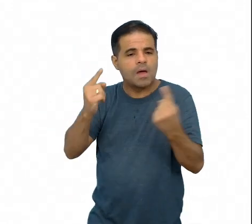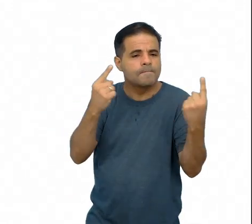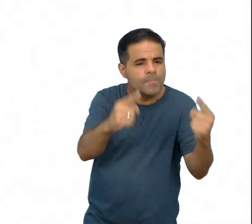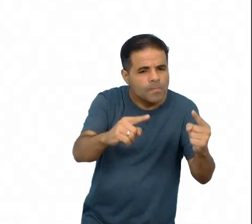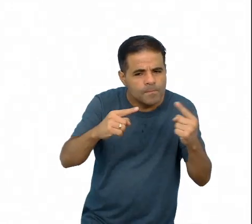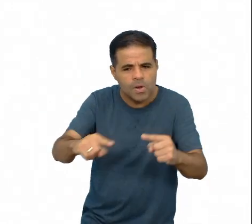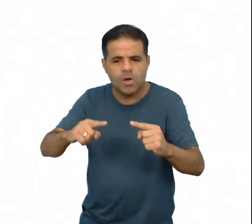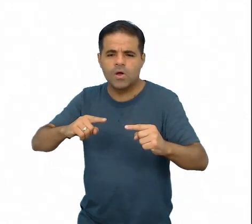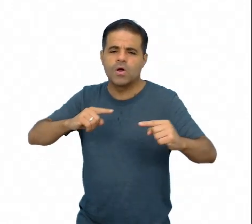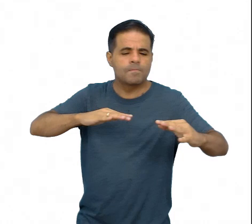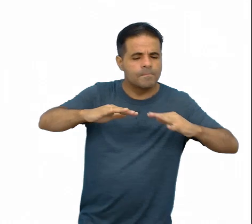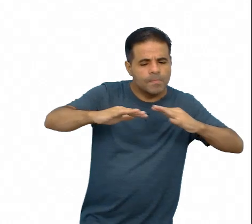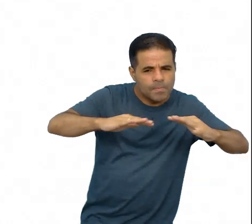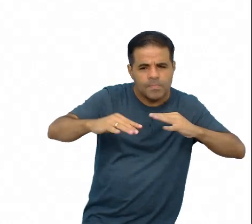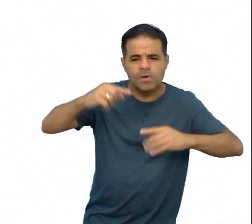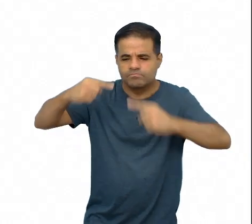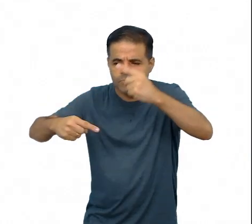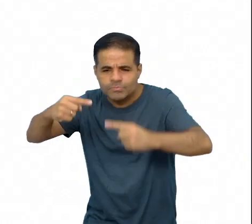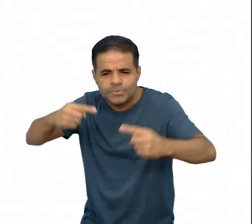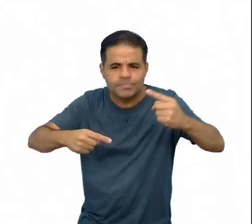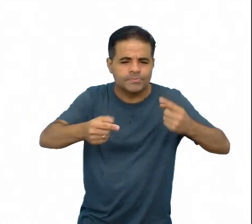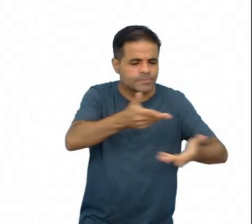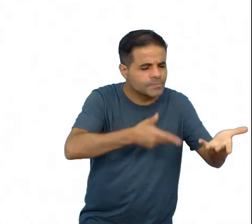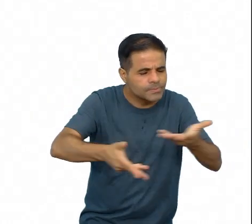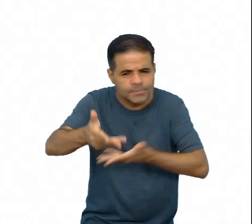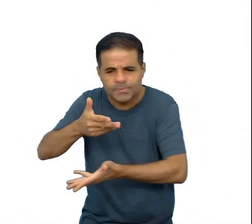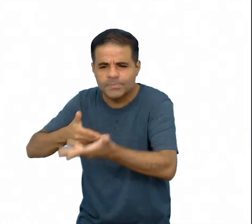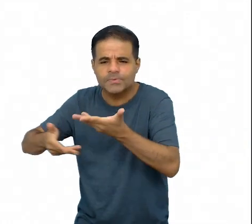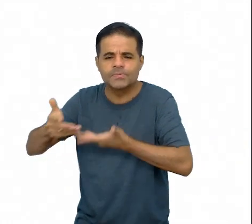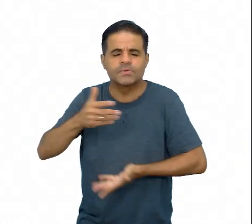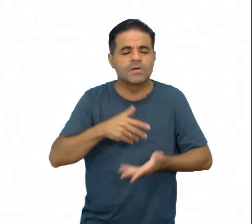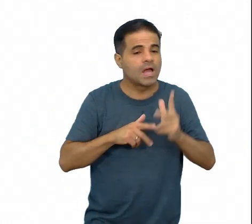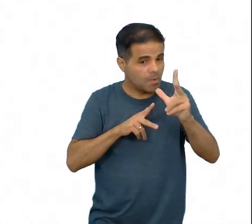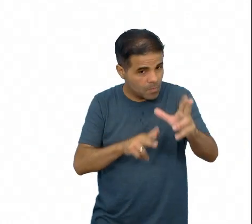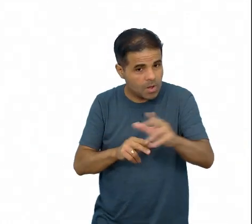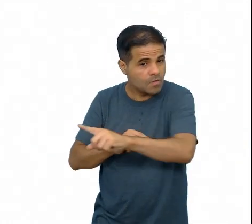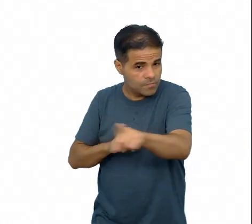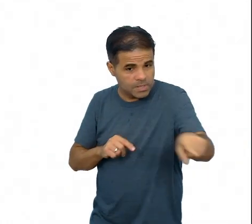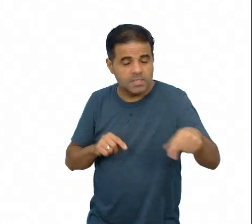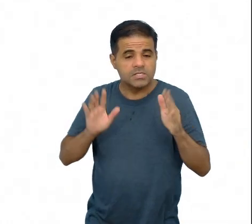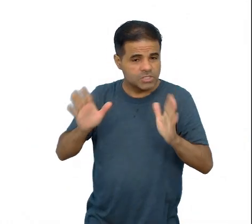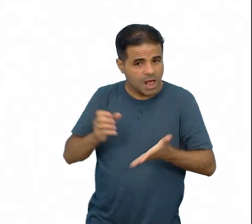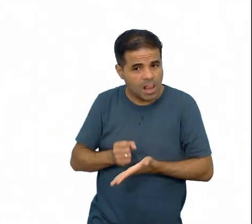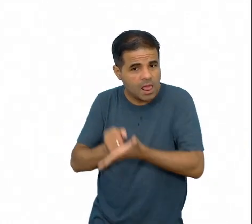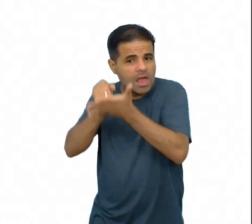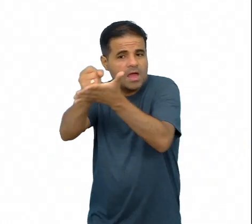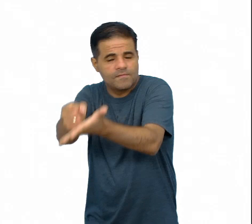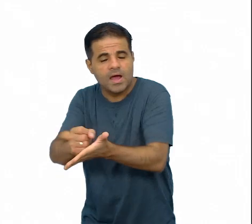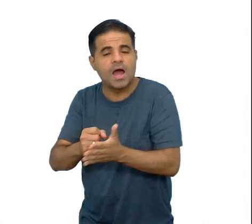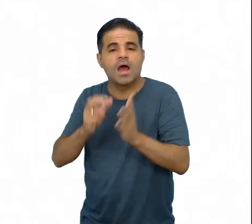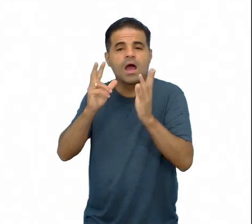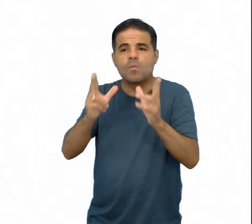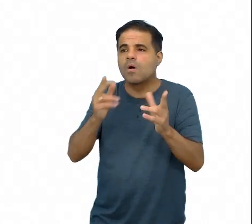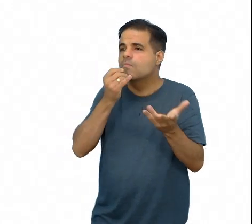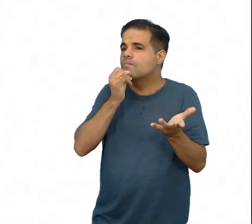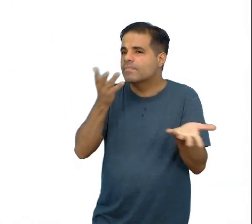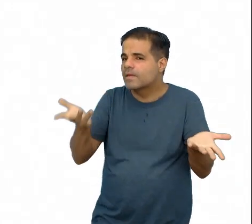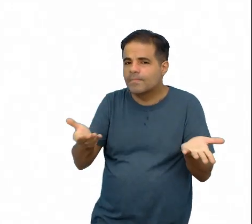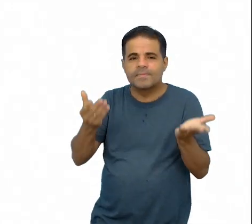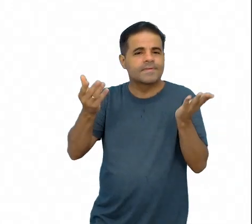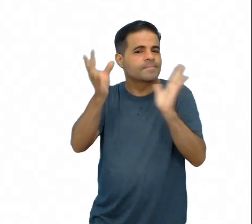possam fazer intervenções entre si, né, e aí é como se vocês levassem um roteiro pronto para as